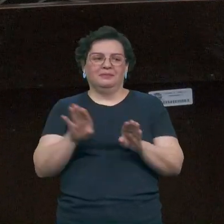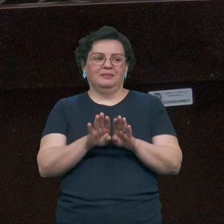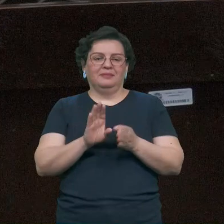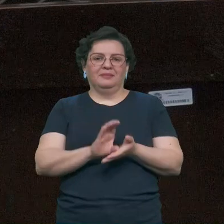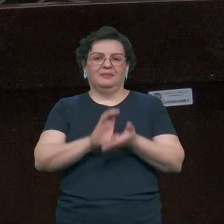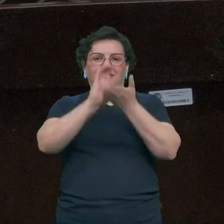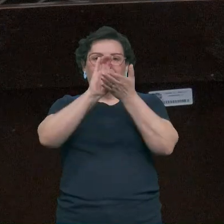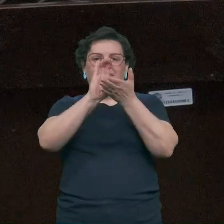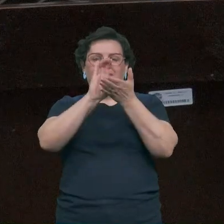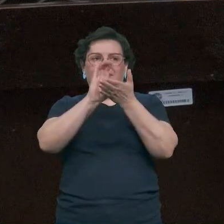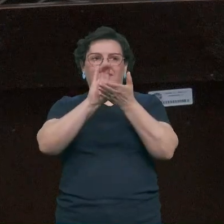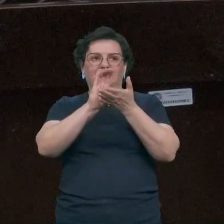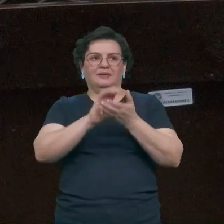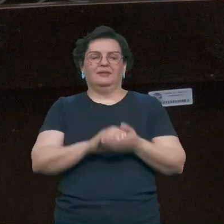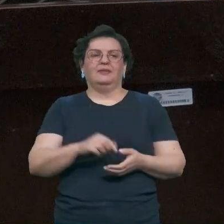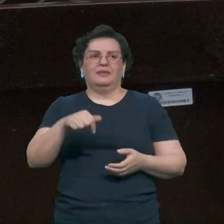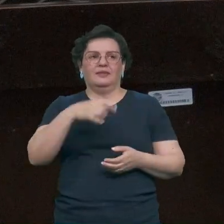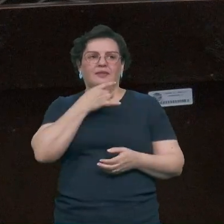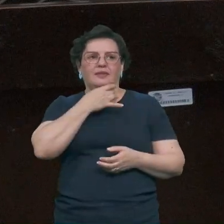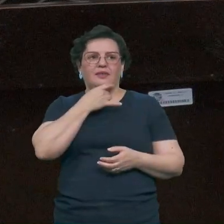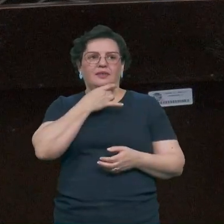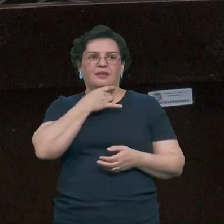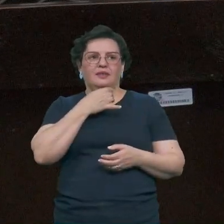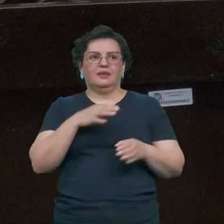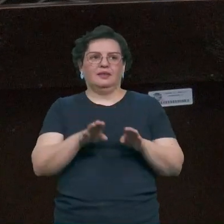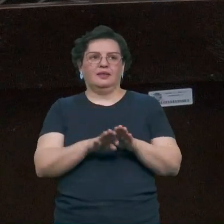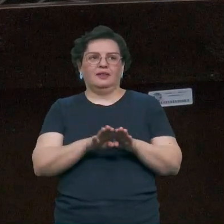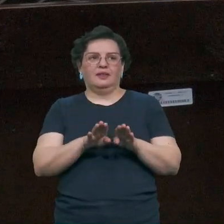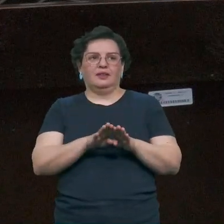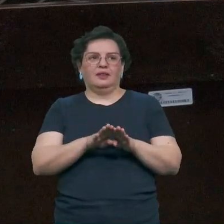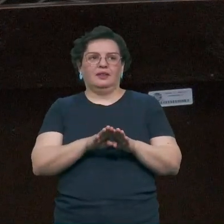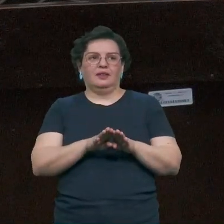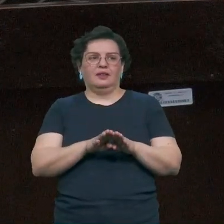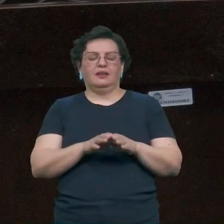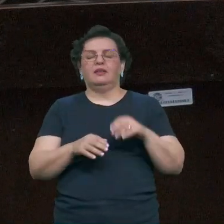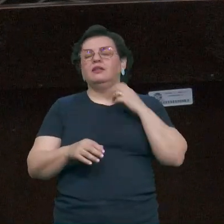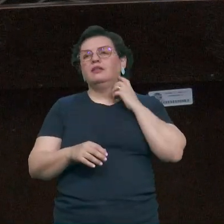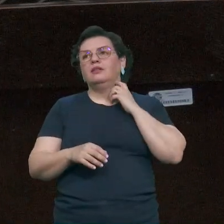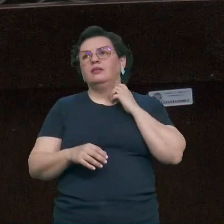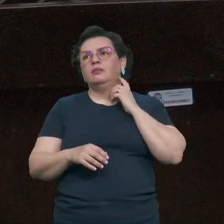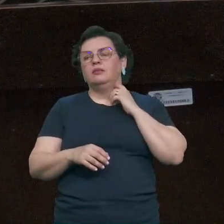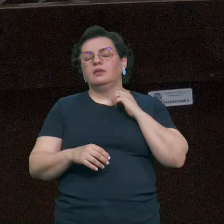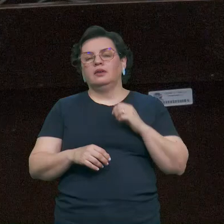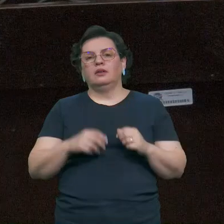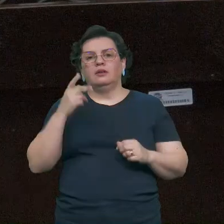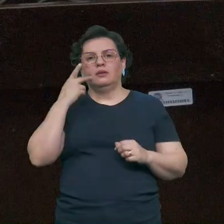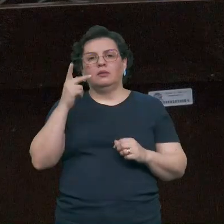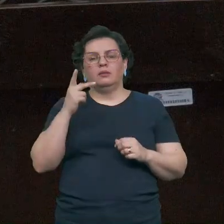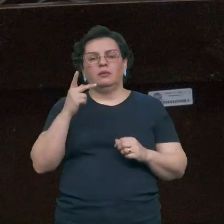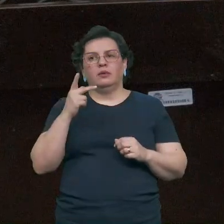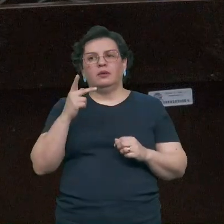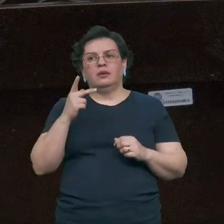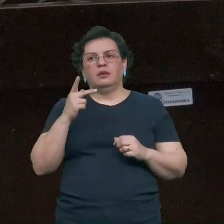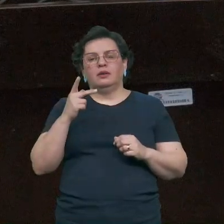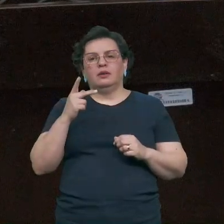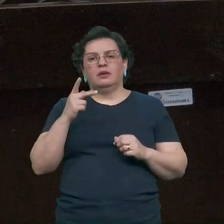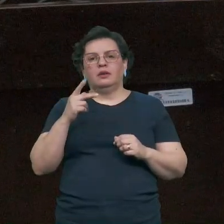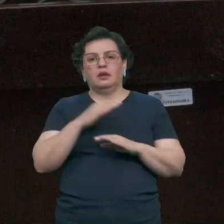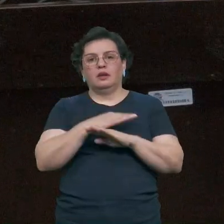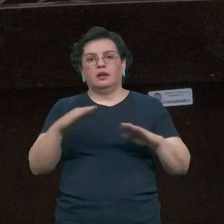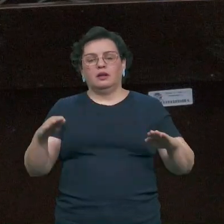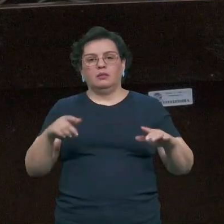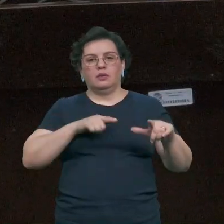Marília, integrante dos comitês de enfrentamento ao tráfico de pessoas e do Programa de Erradicação do Trabalho